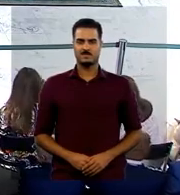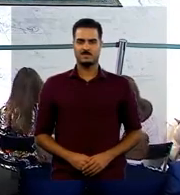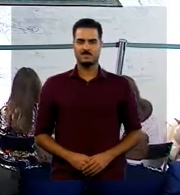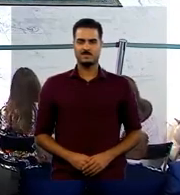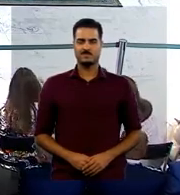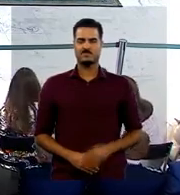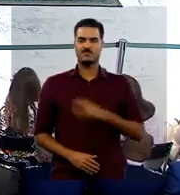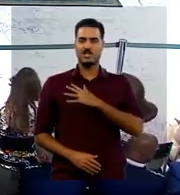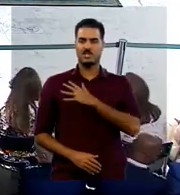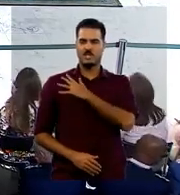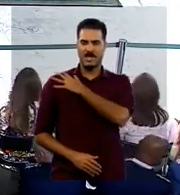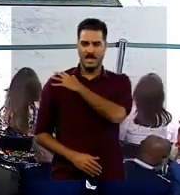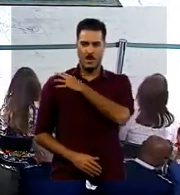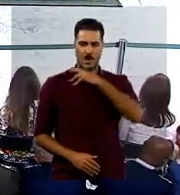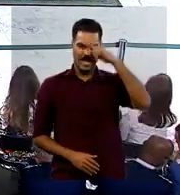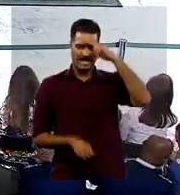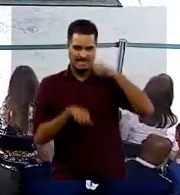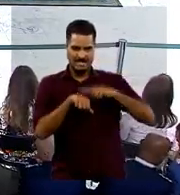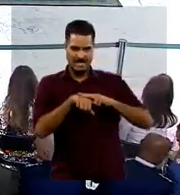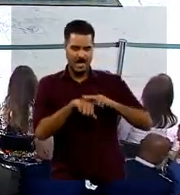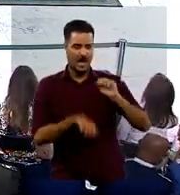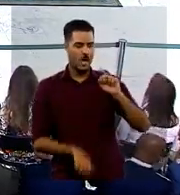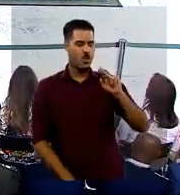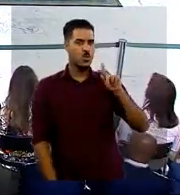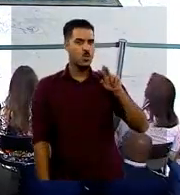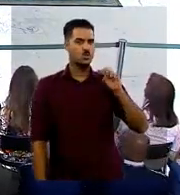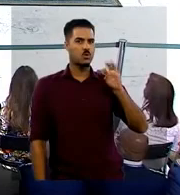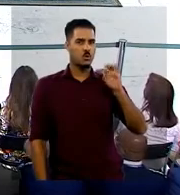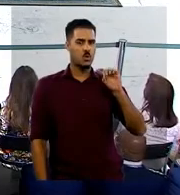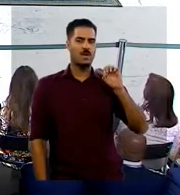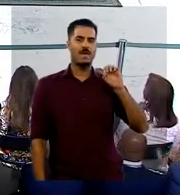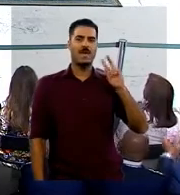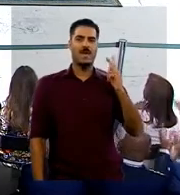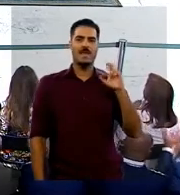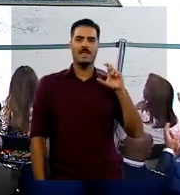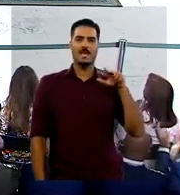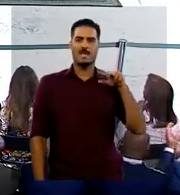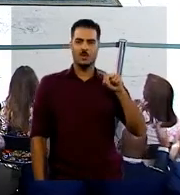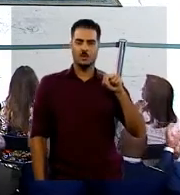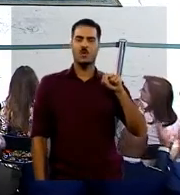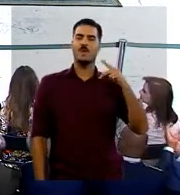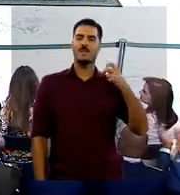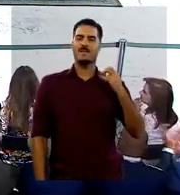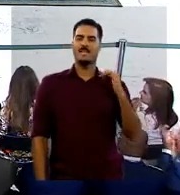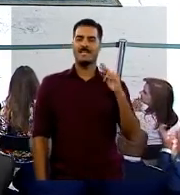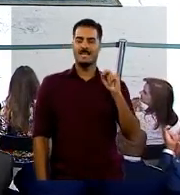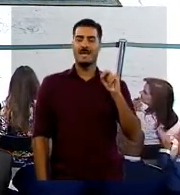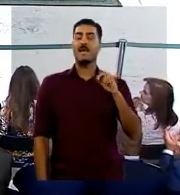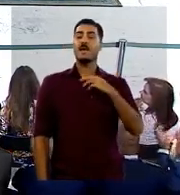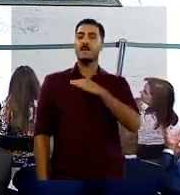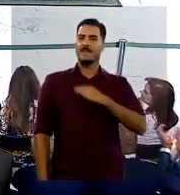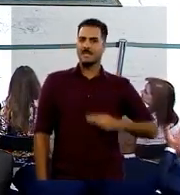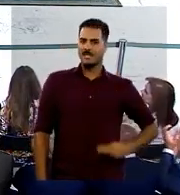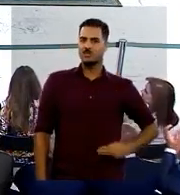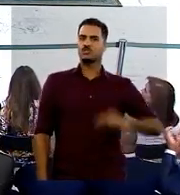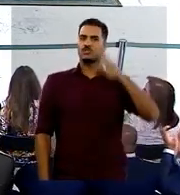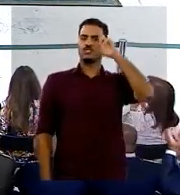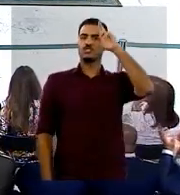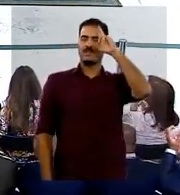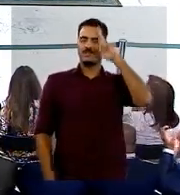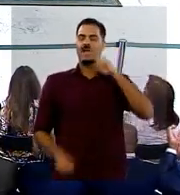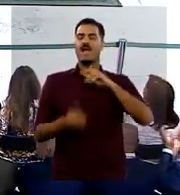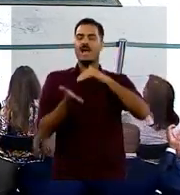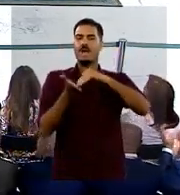General de Exército Augusto Heleno Ribeiro Pereira, Ministro de Estado, chefe do Gabinete de Segurança